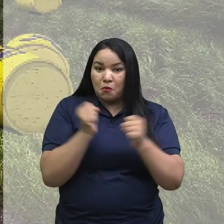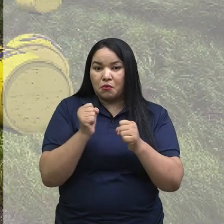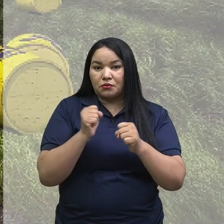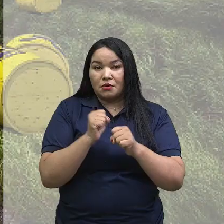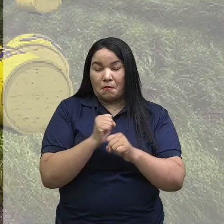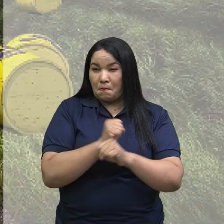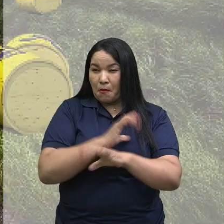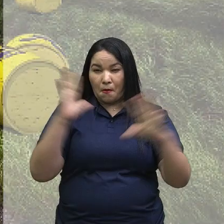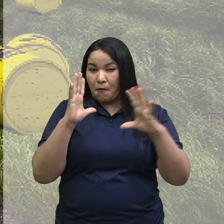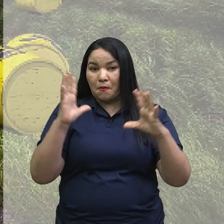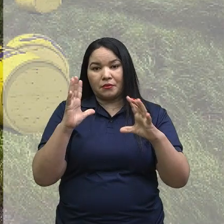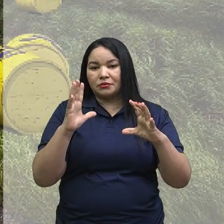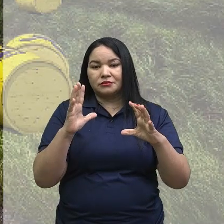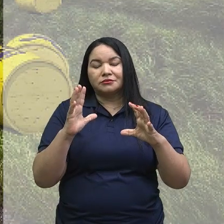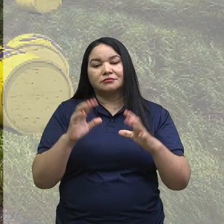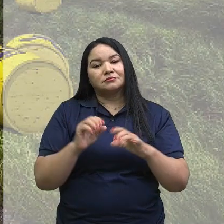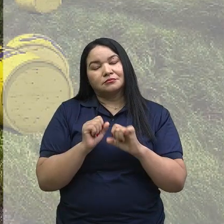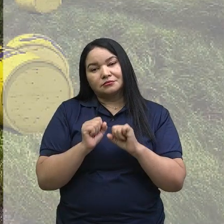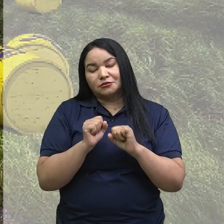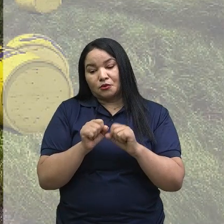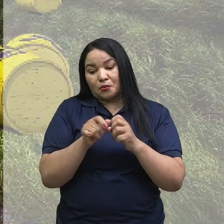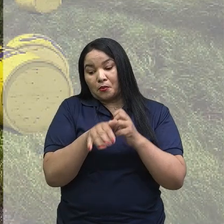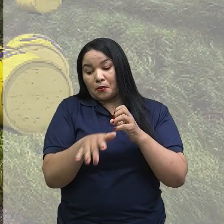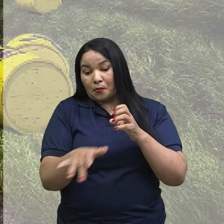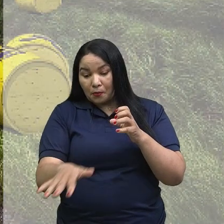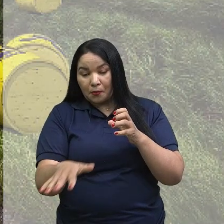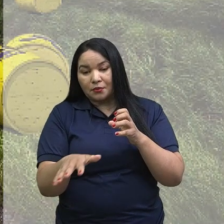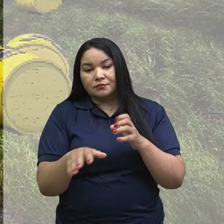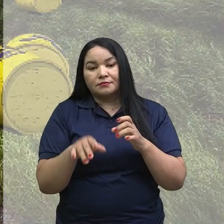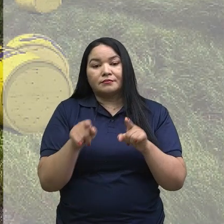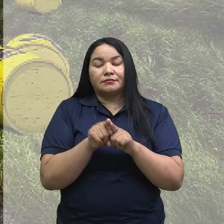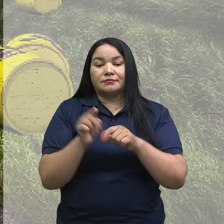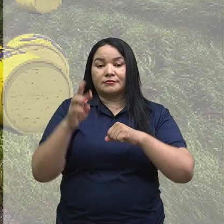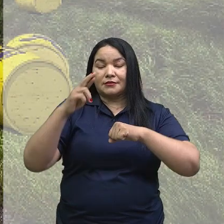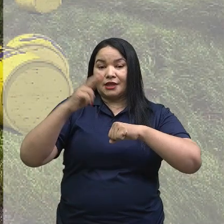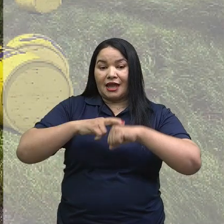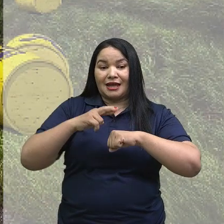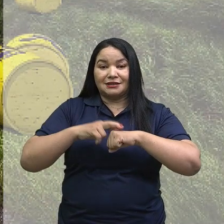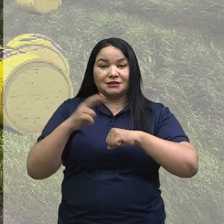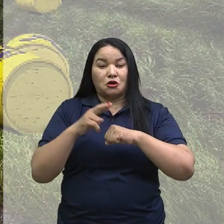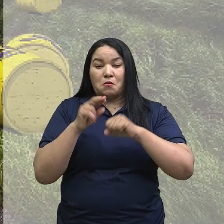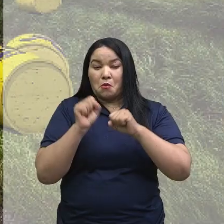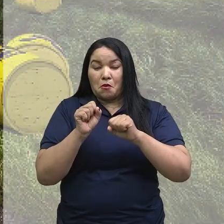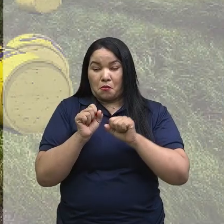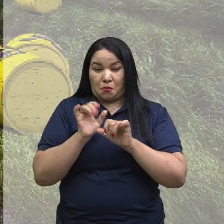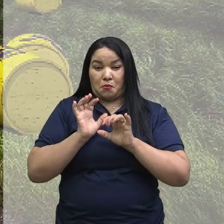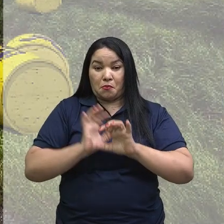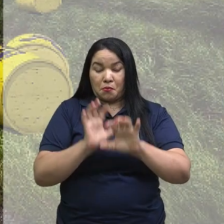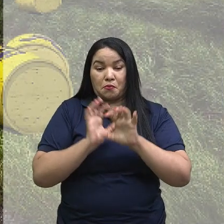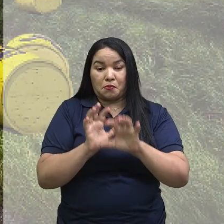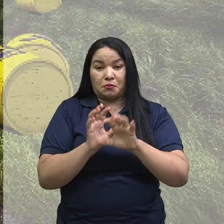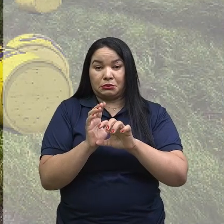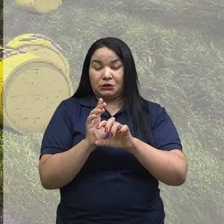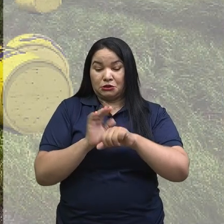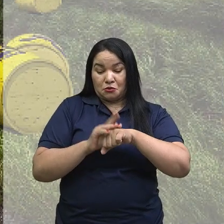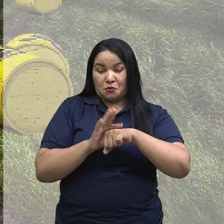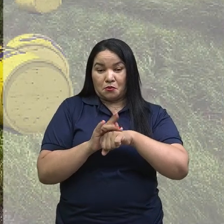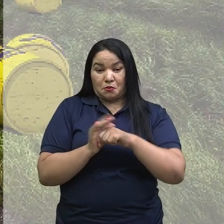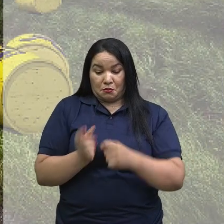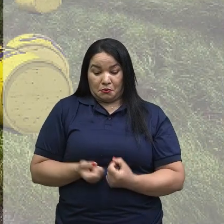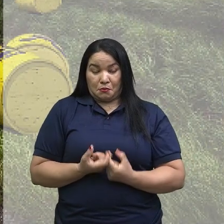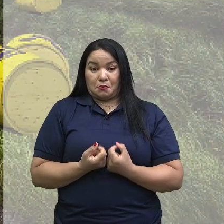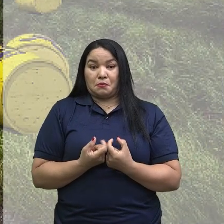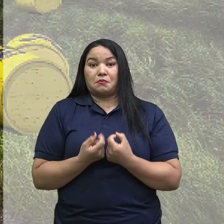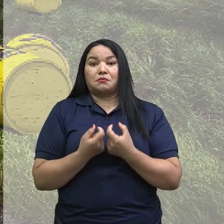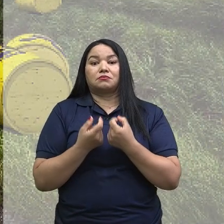explodiu, né? E a radiação em excesso pode causar doenças graves, tá? Como câncer,